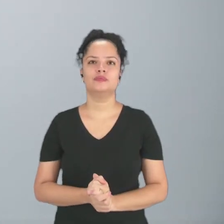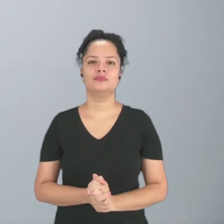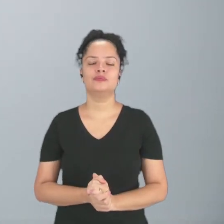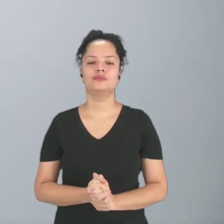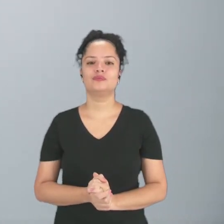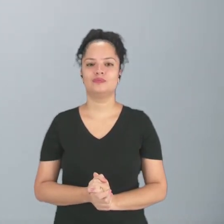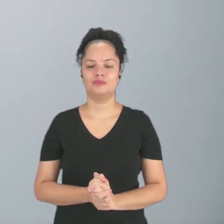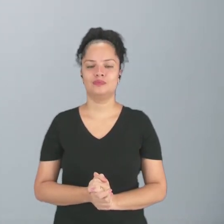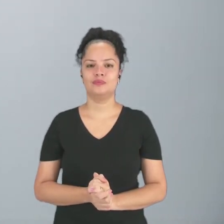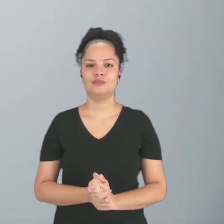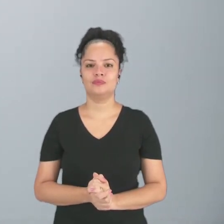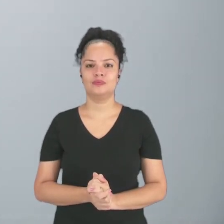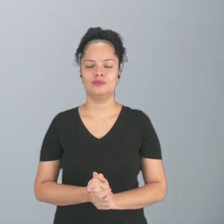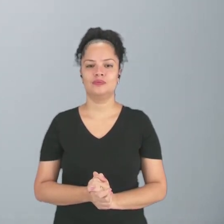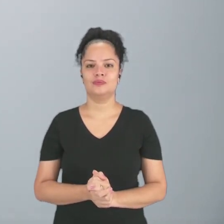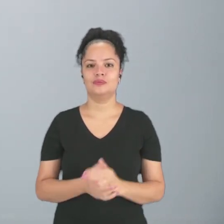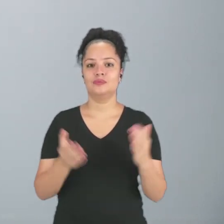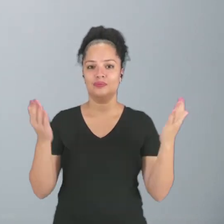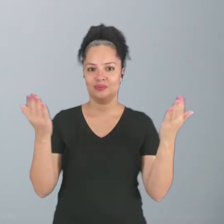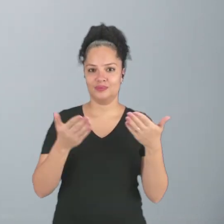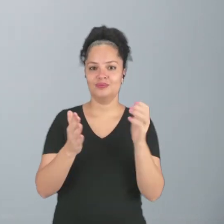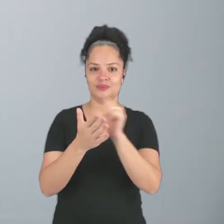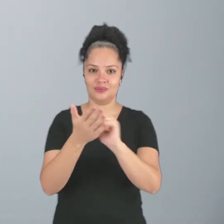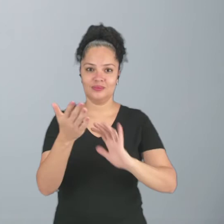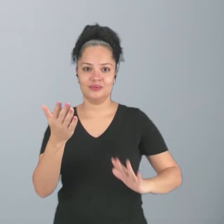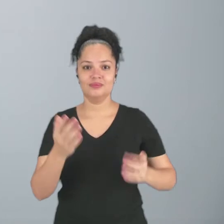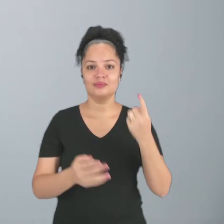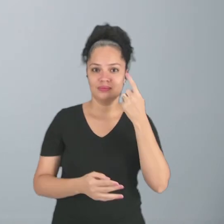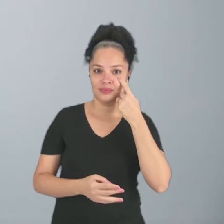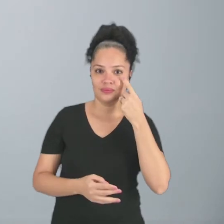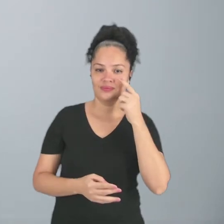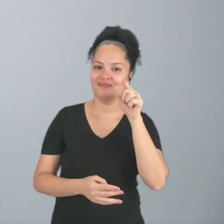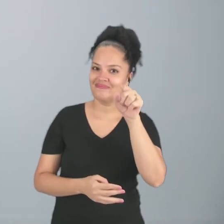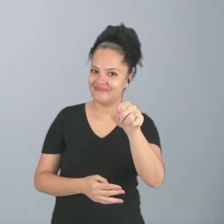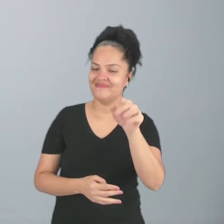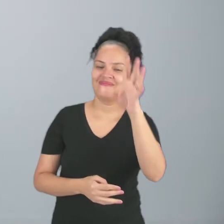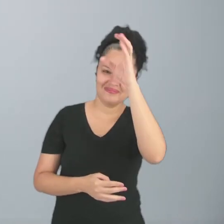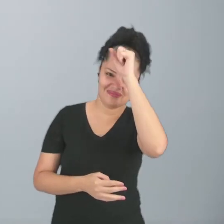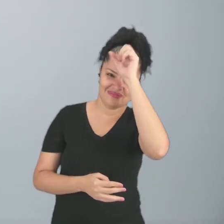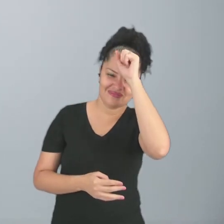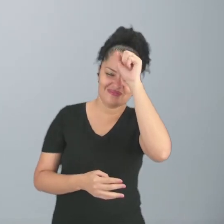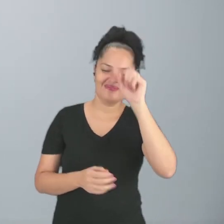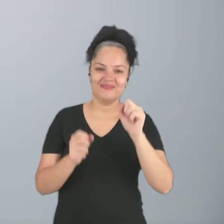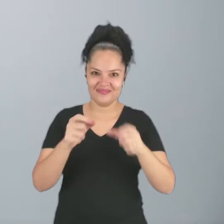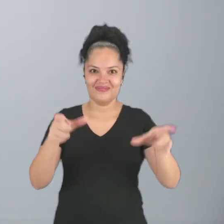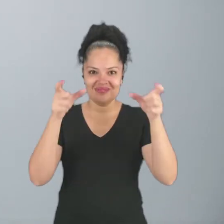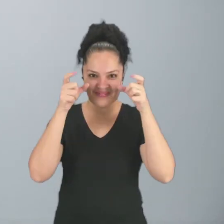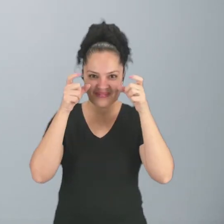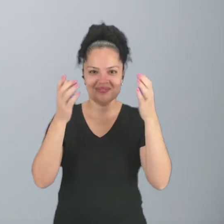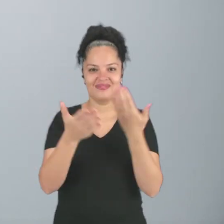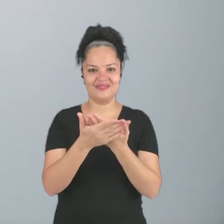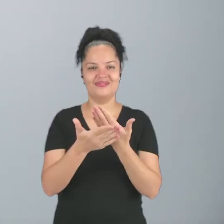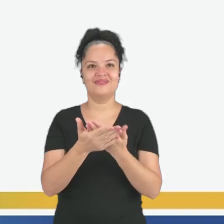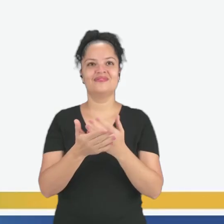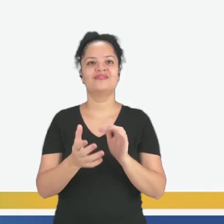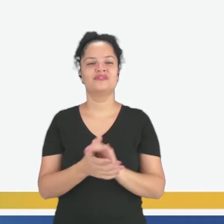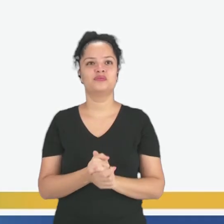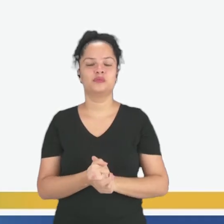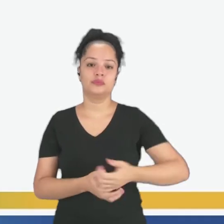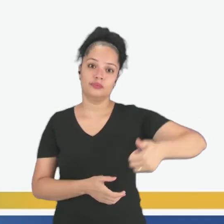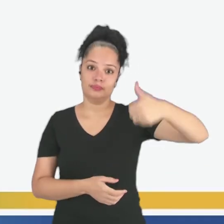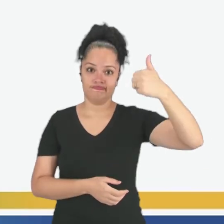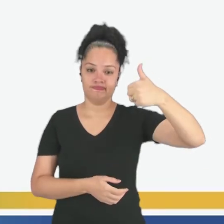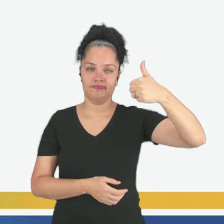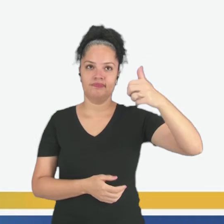Ok, it's activity time. Agora vamos fazer a atividade e ver se vocês realmente estavam atentos à nossa aula de hoje. Então, na primeira parte